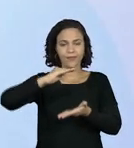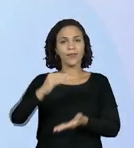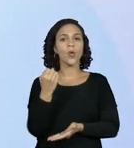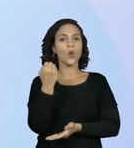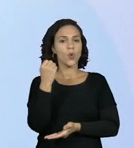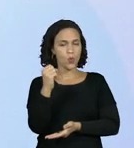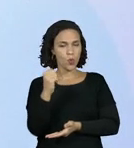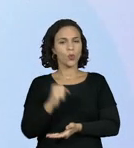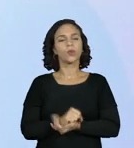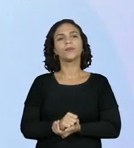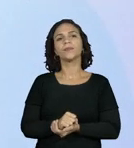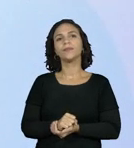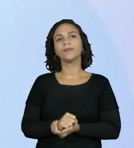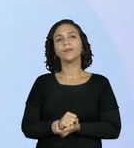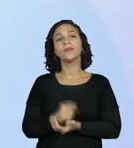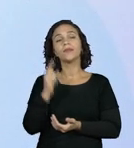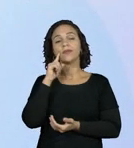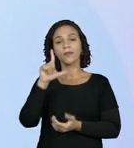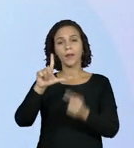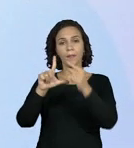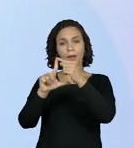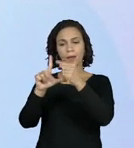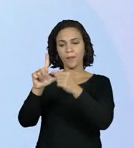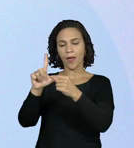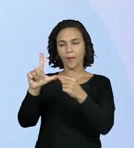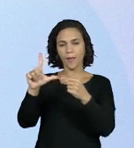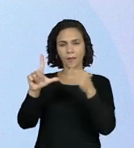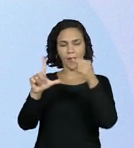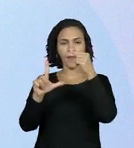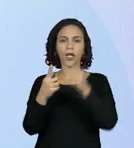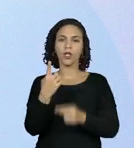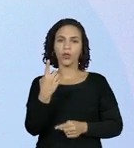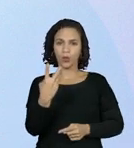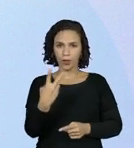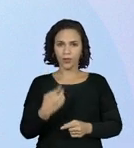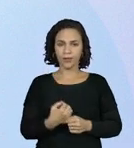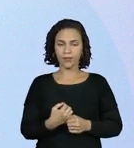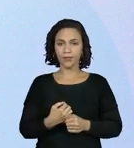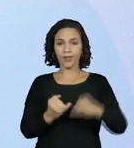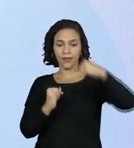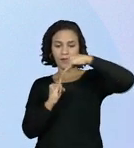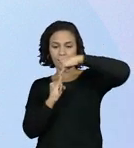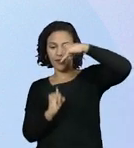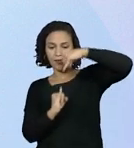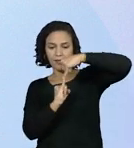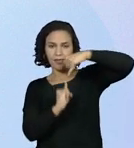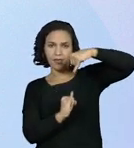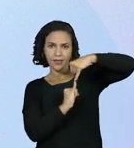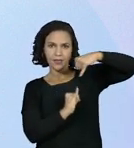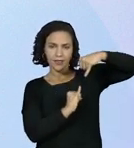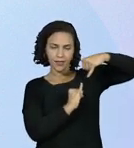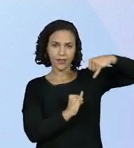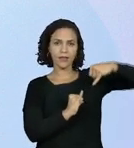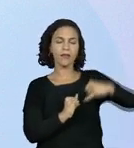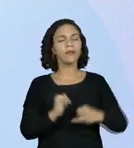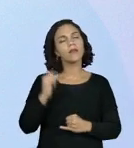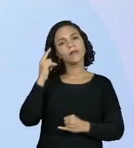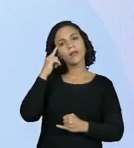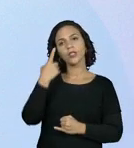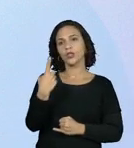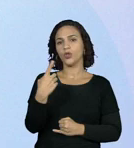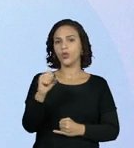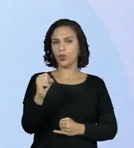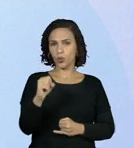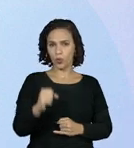Os vértices dele são 12. E as arestas são, seguindo a mesma lógica,